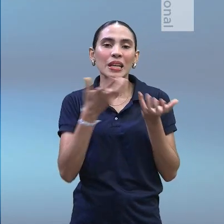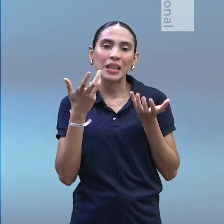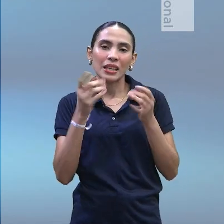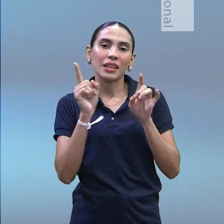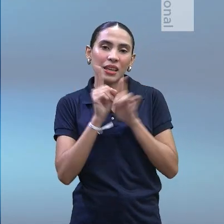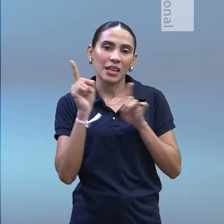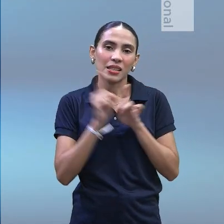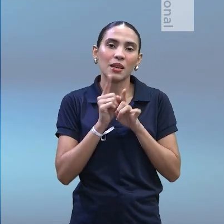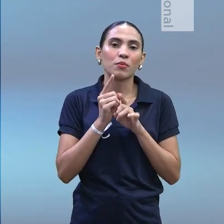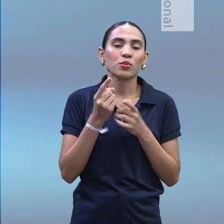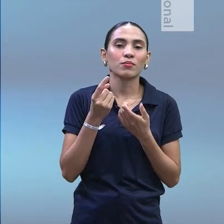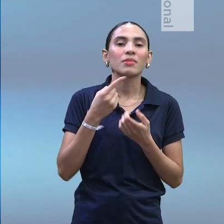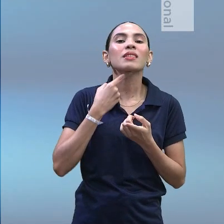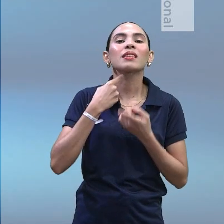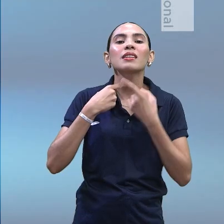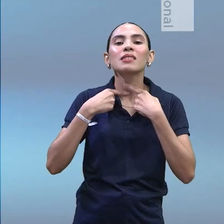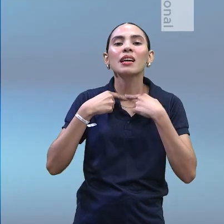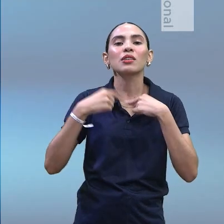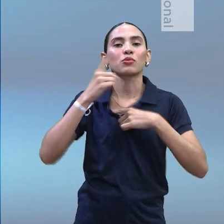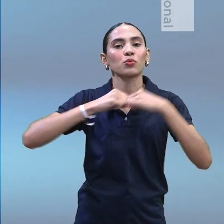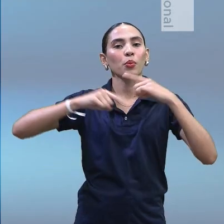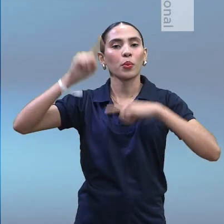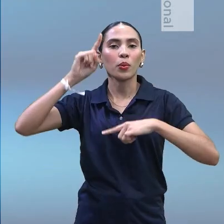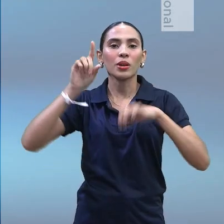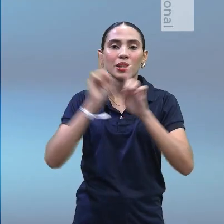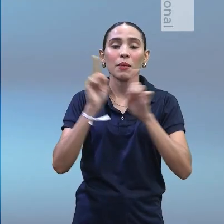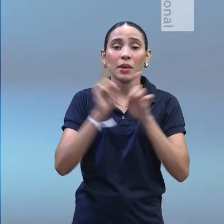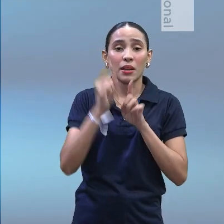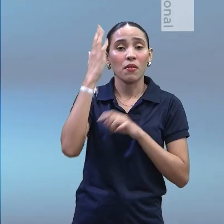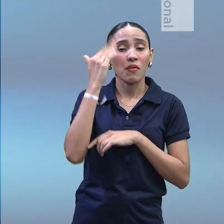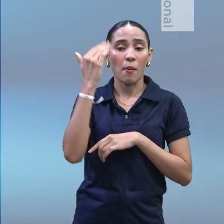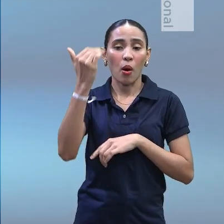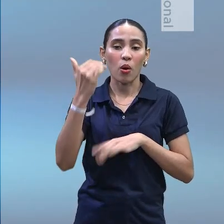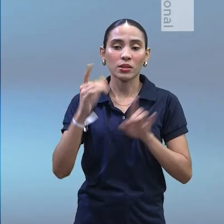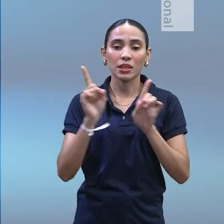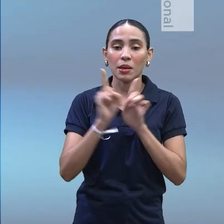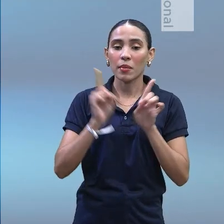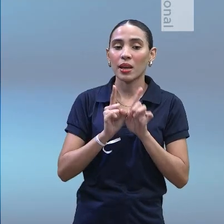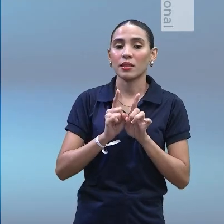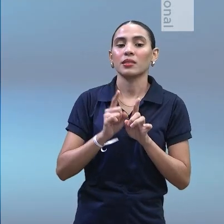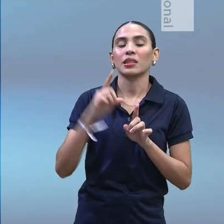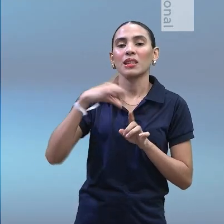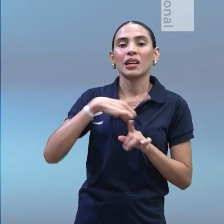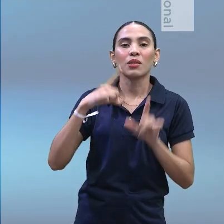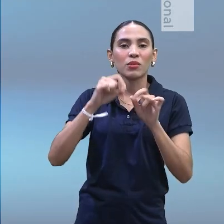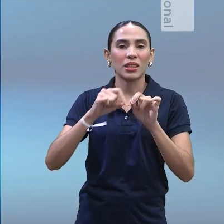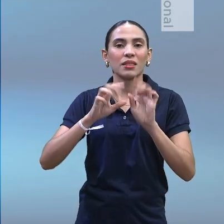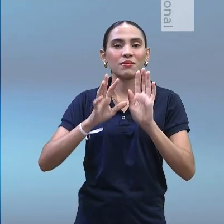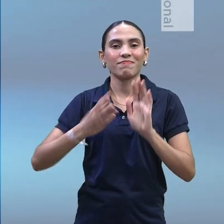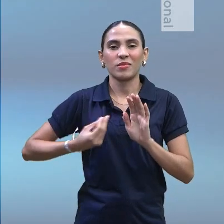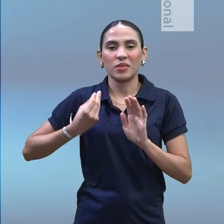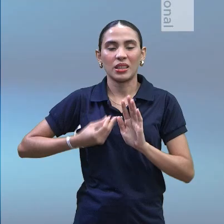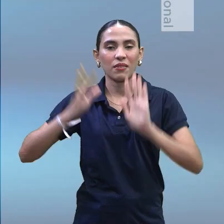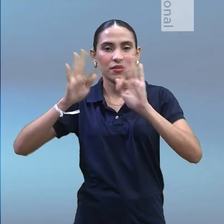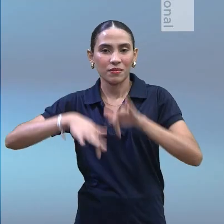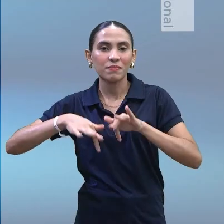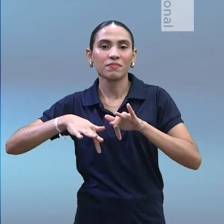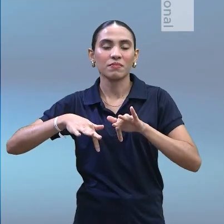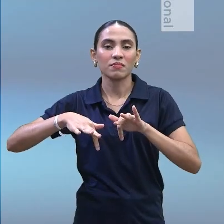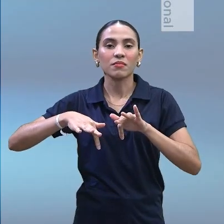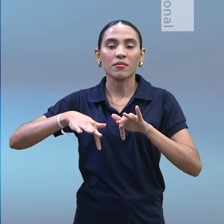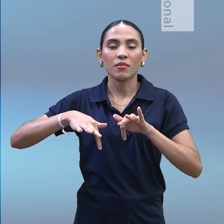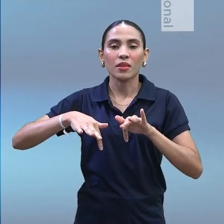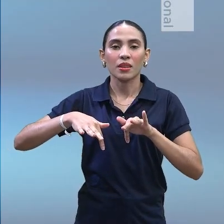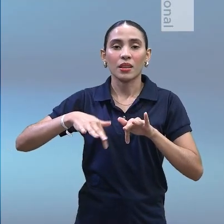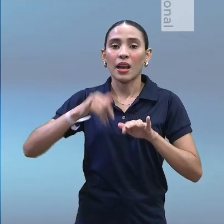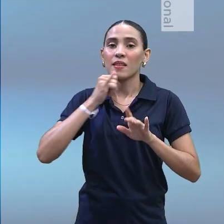queria esse sucesso. Ela queria ser uma estrela, né? E de repente ela também tem um final trágico, né? Em que ela